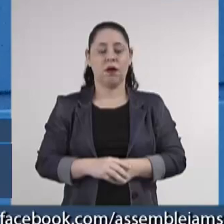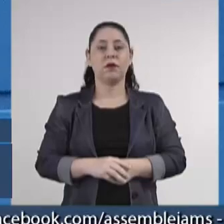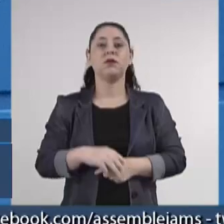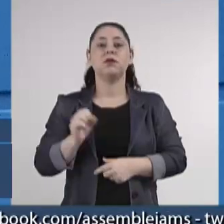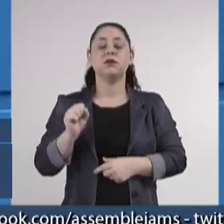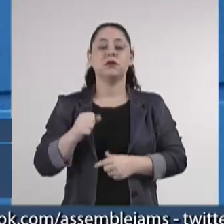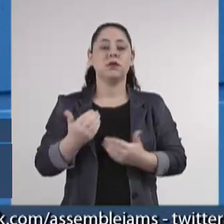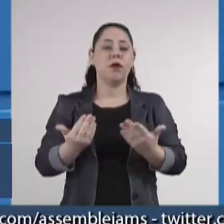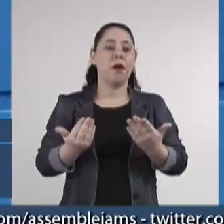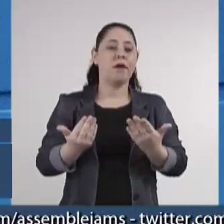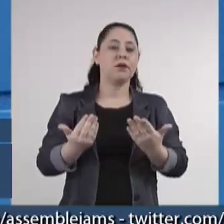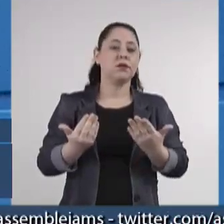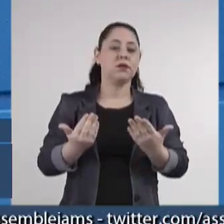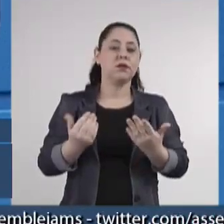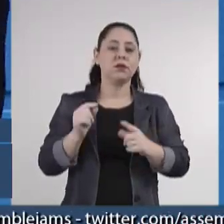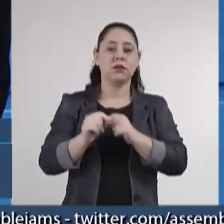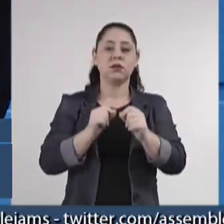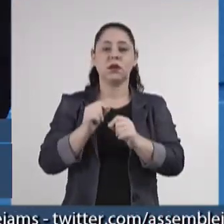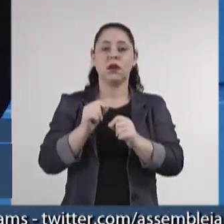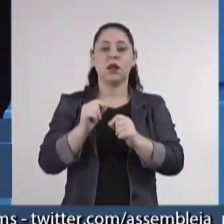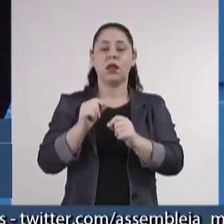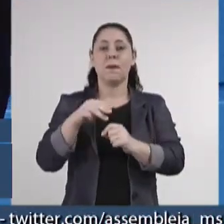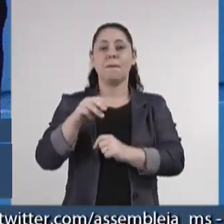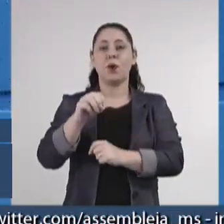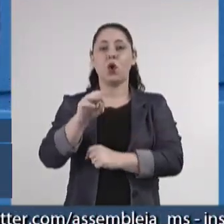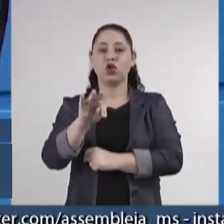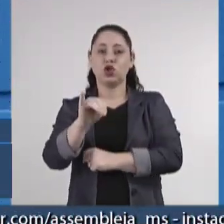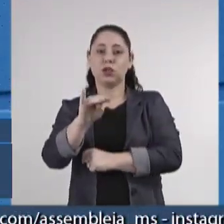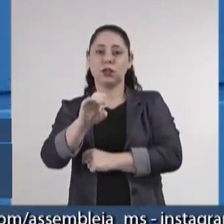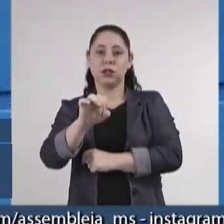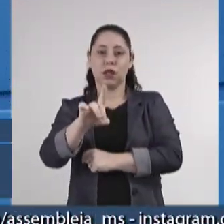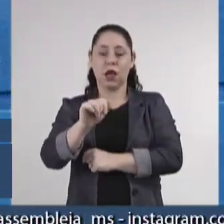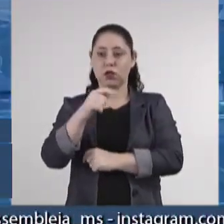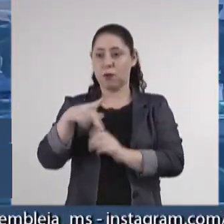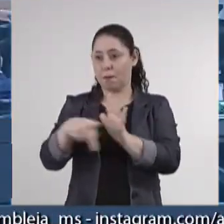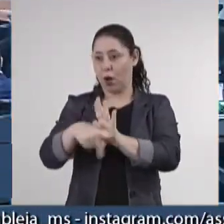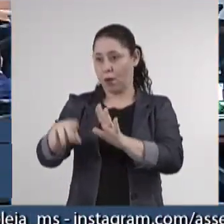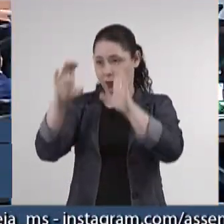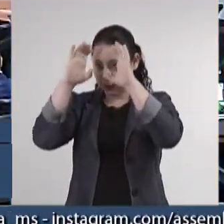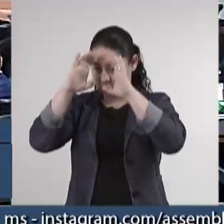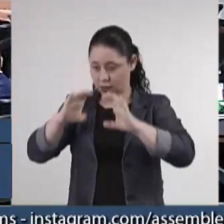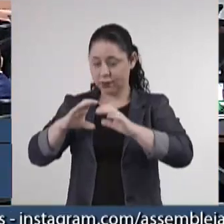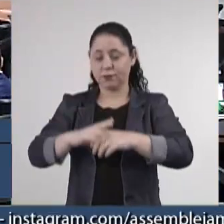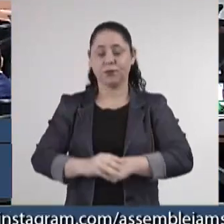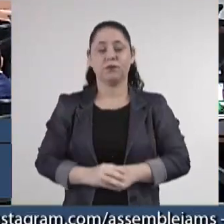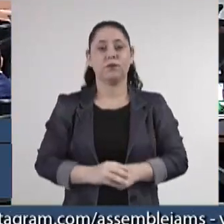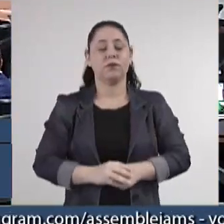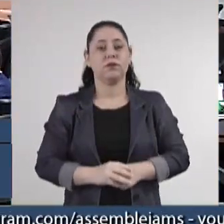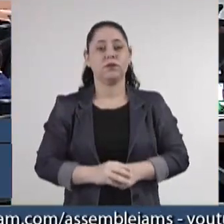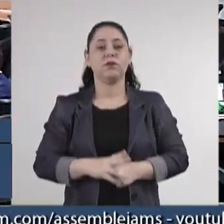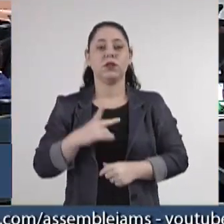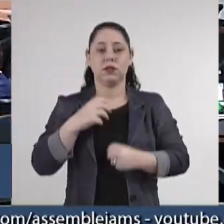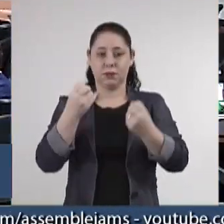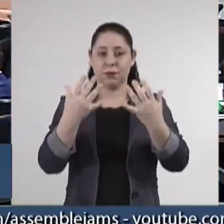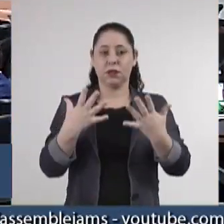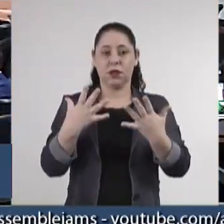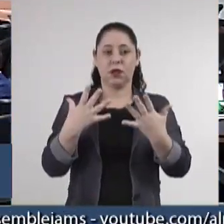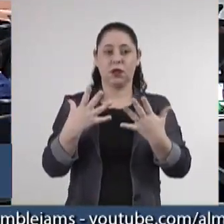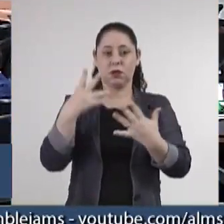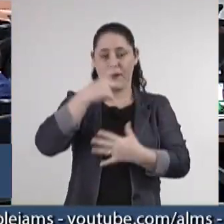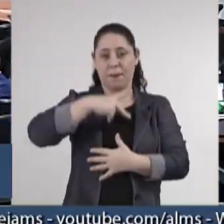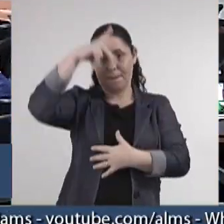Sim, modicidade tarifária, que é justamente defender o interesse do cidadão. Bem colocado aqui pelo